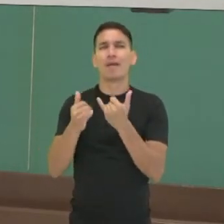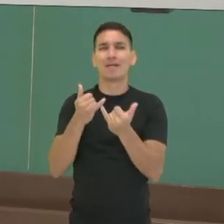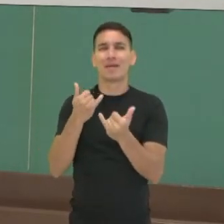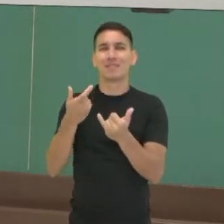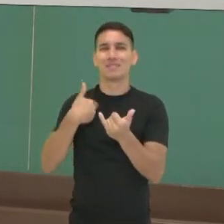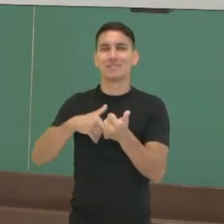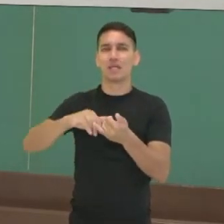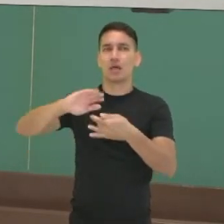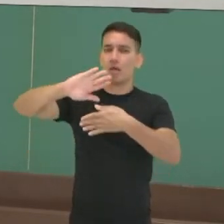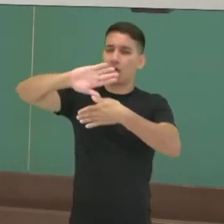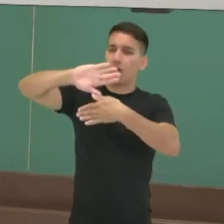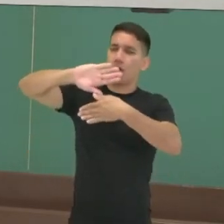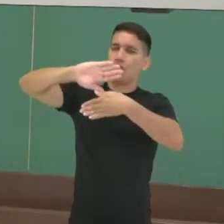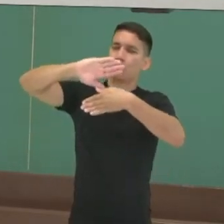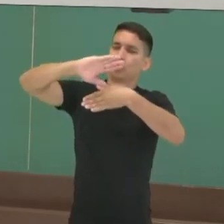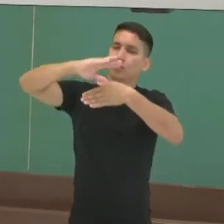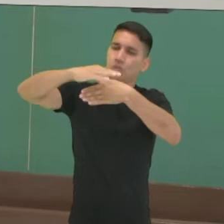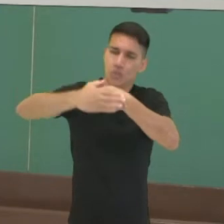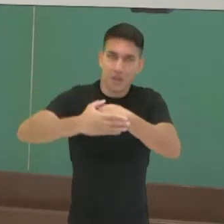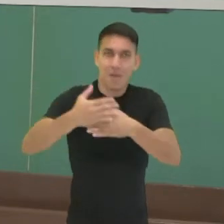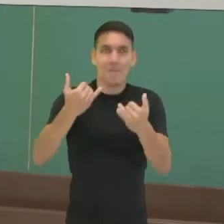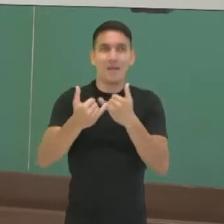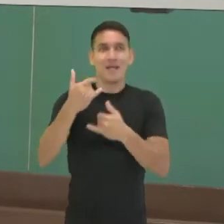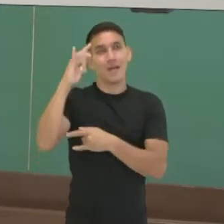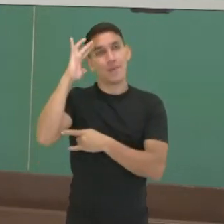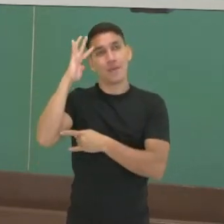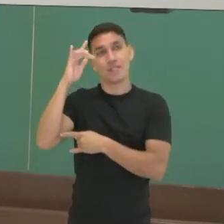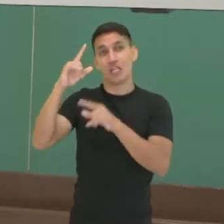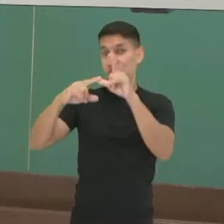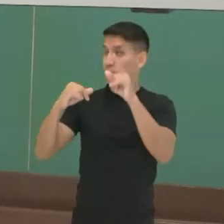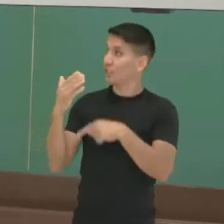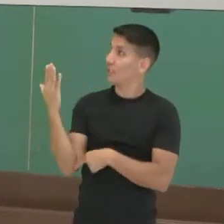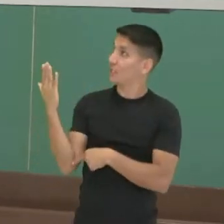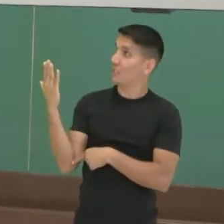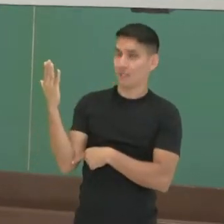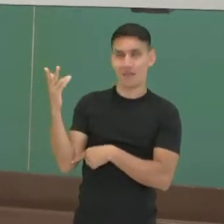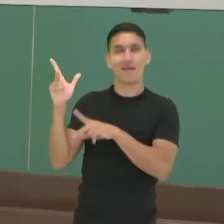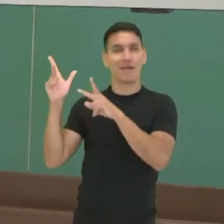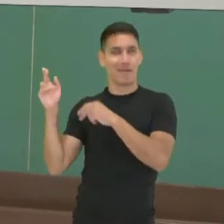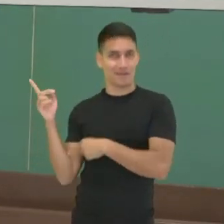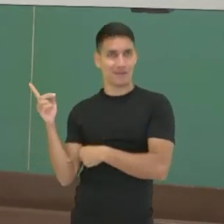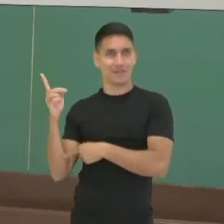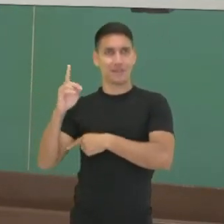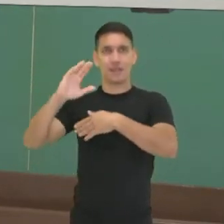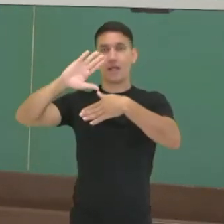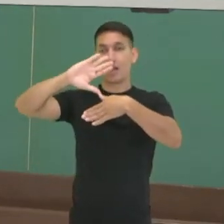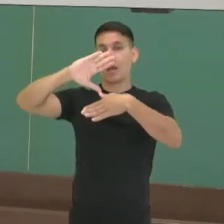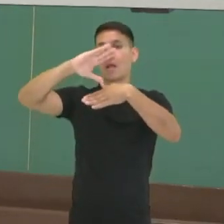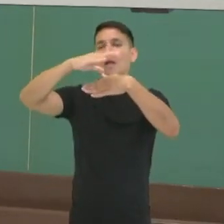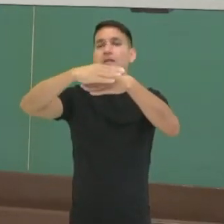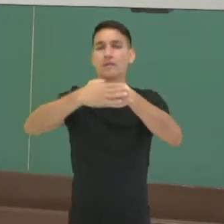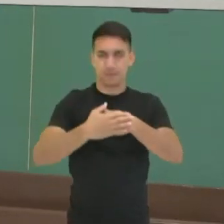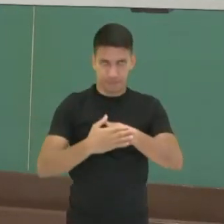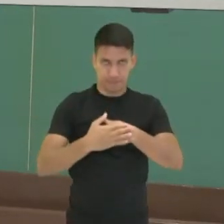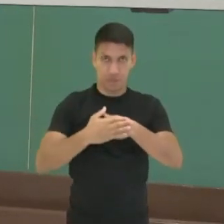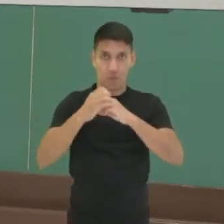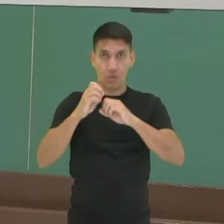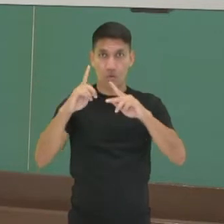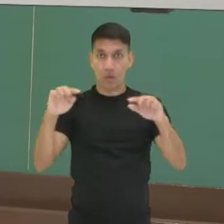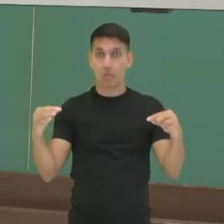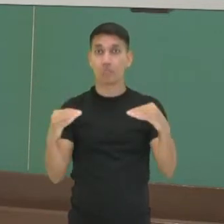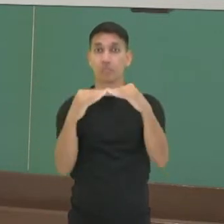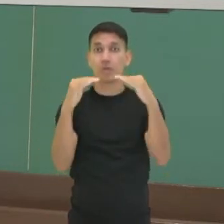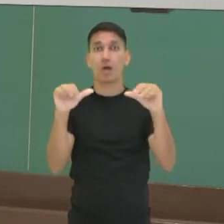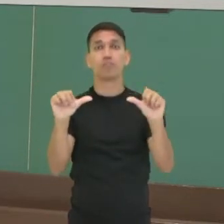daqui, dobrasse. Imagina a minha estrela assim, exatamente simétrica. Os pontos